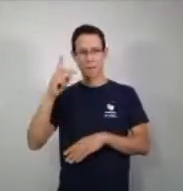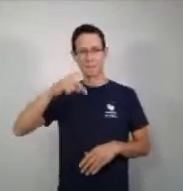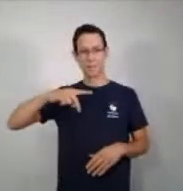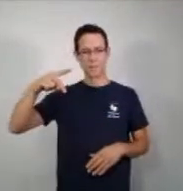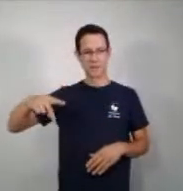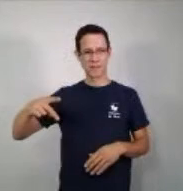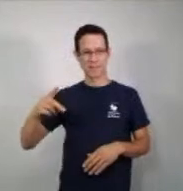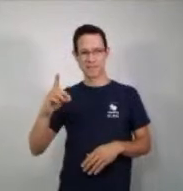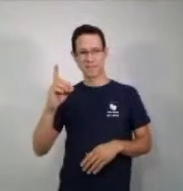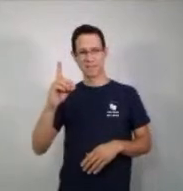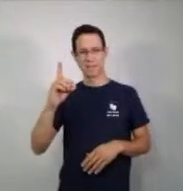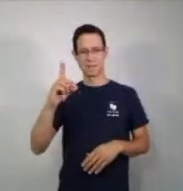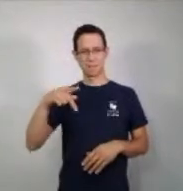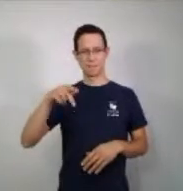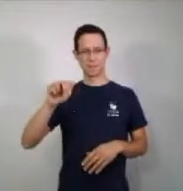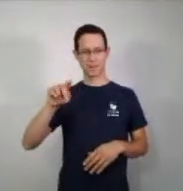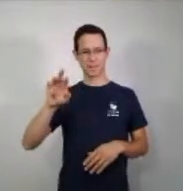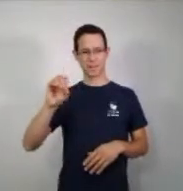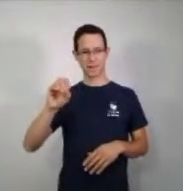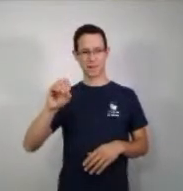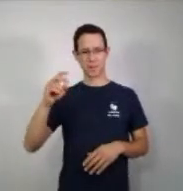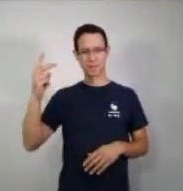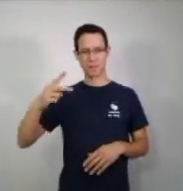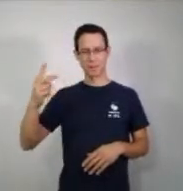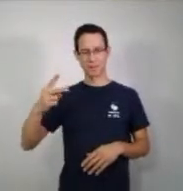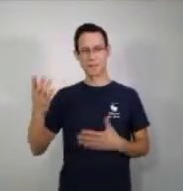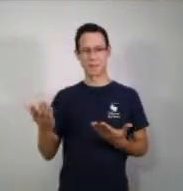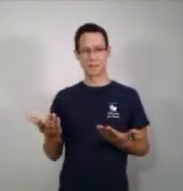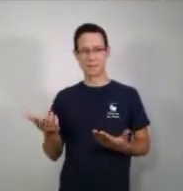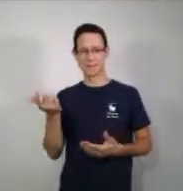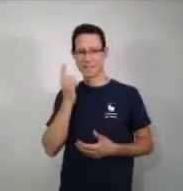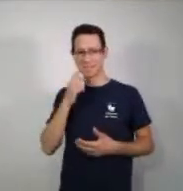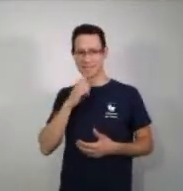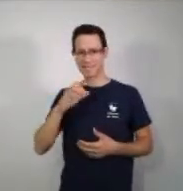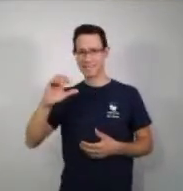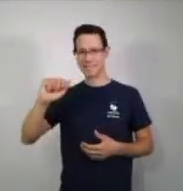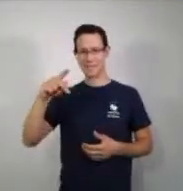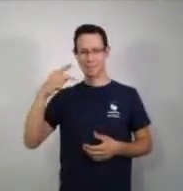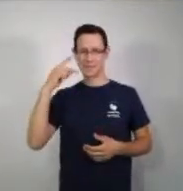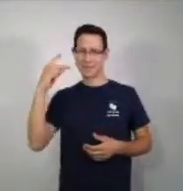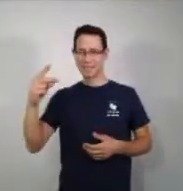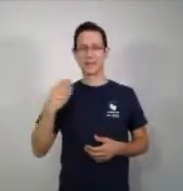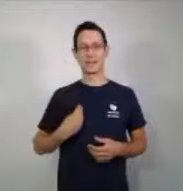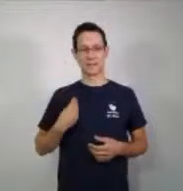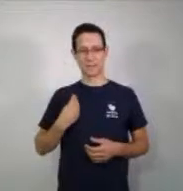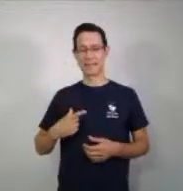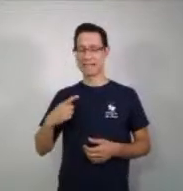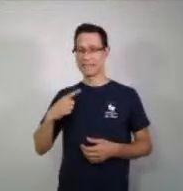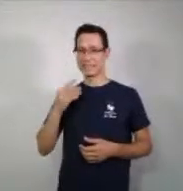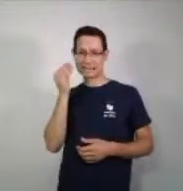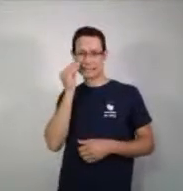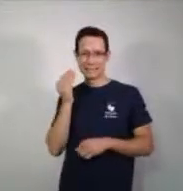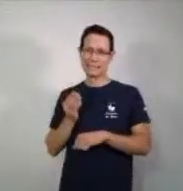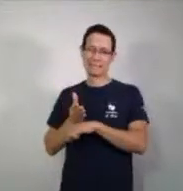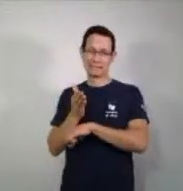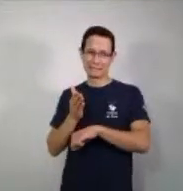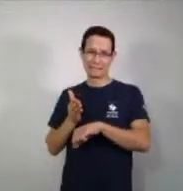Pedro II, que é um capítulo meio rocambolesco da vida dele, com tantas tentativas de